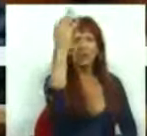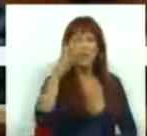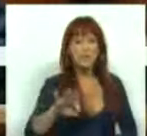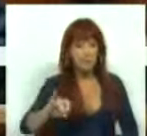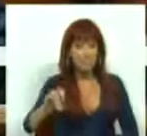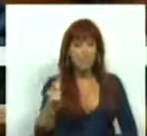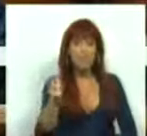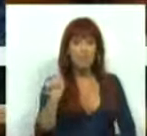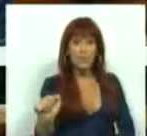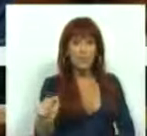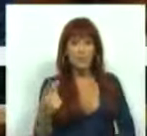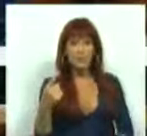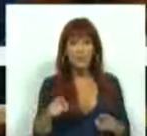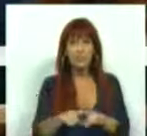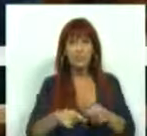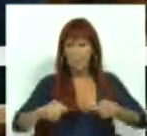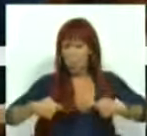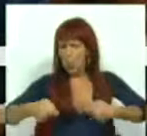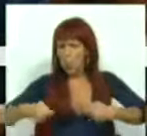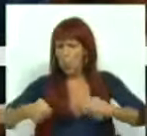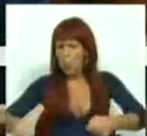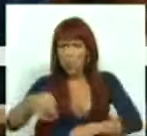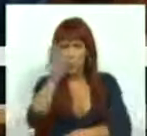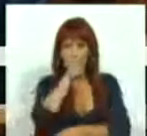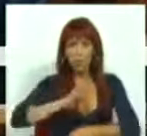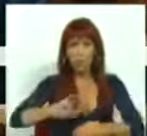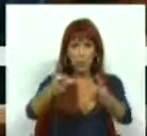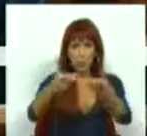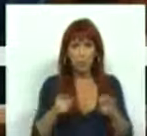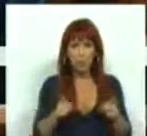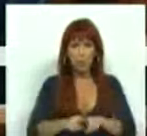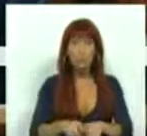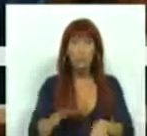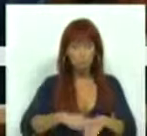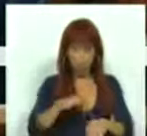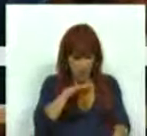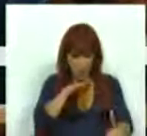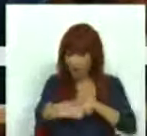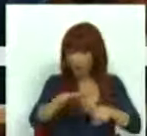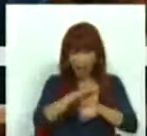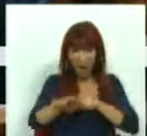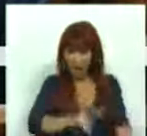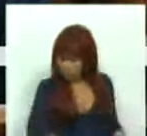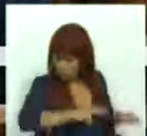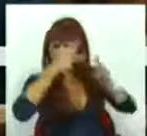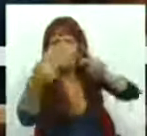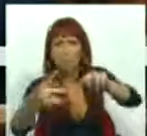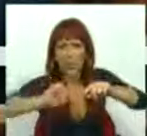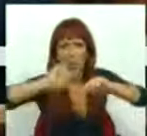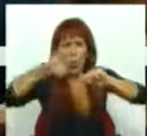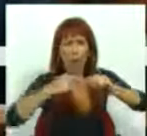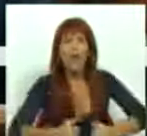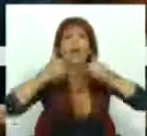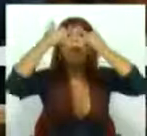do PIB e deriva de derrapagens na execução orçamental, pelo que o seu impacto transita para o ano